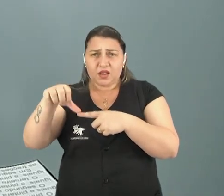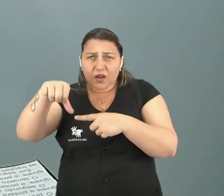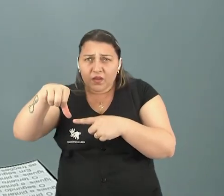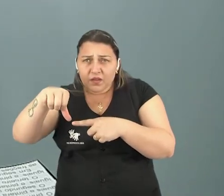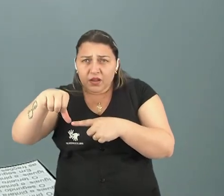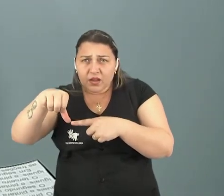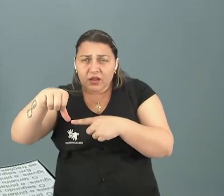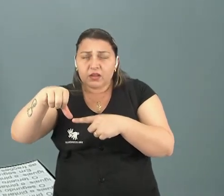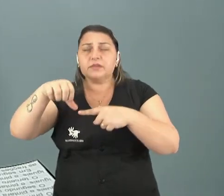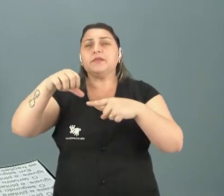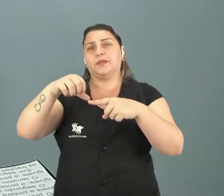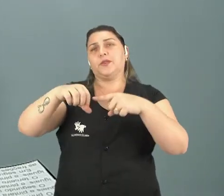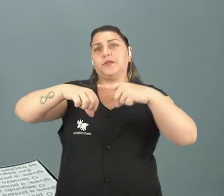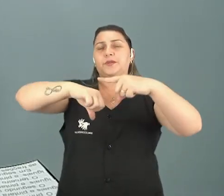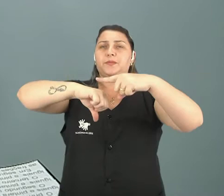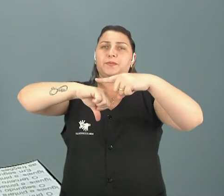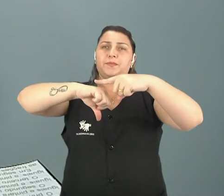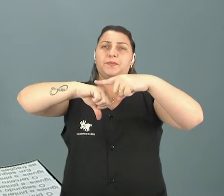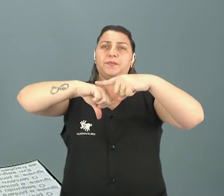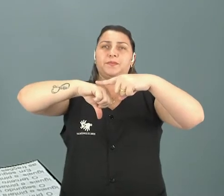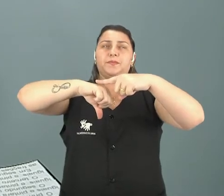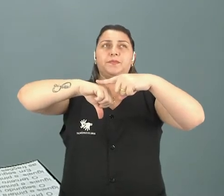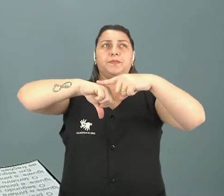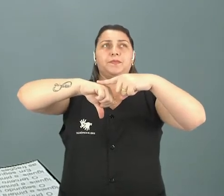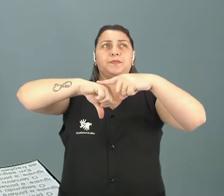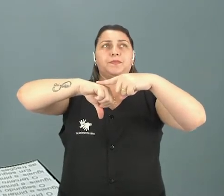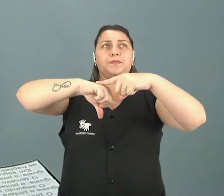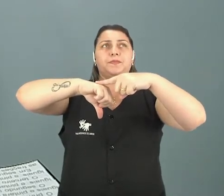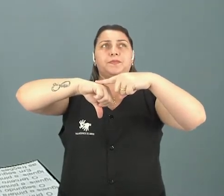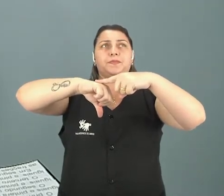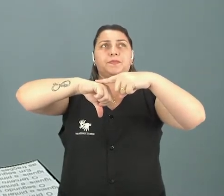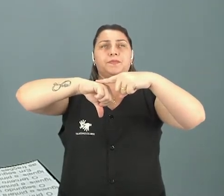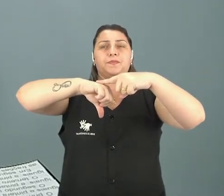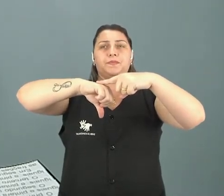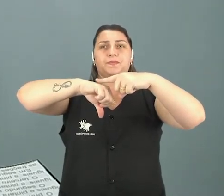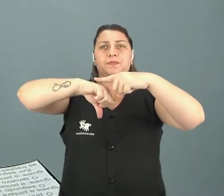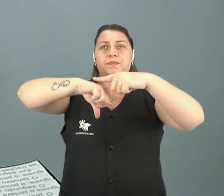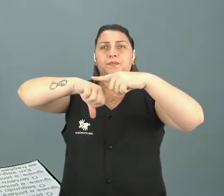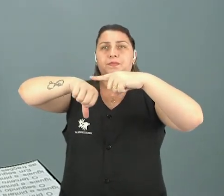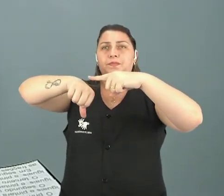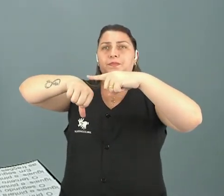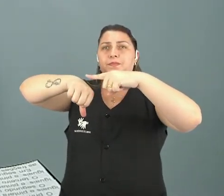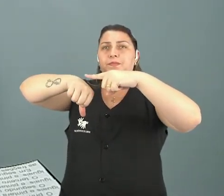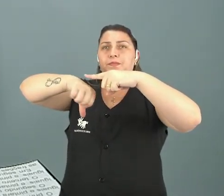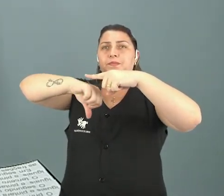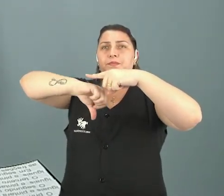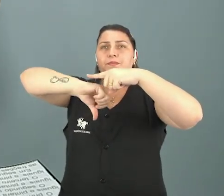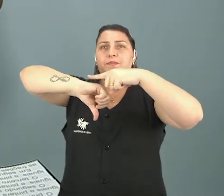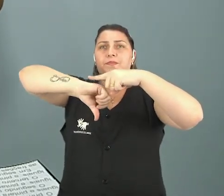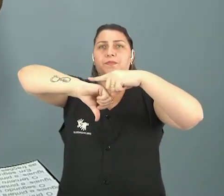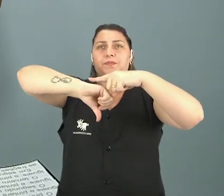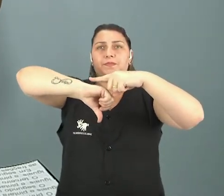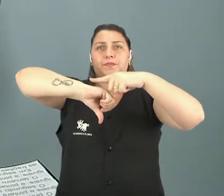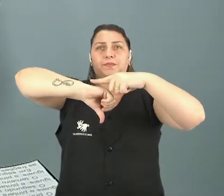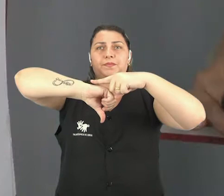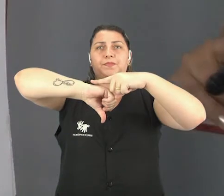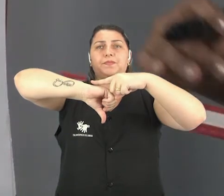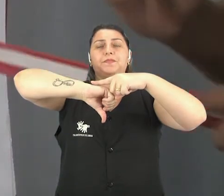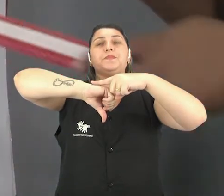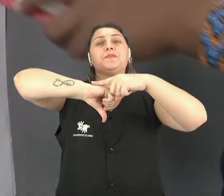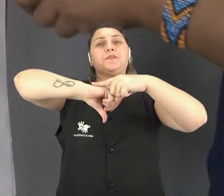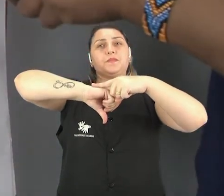mesmo? 9. Então, eu tinha o objeto e dividi em